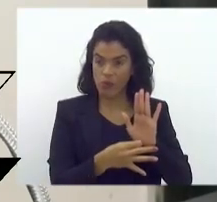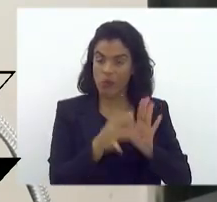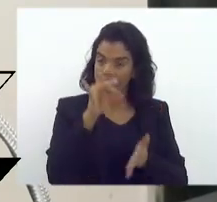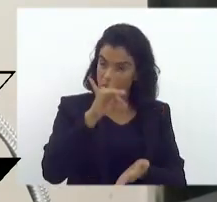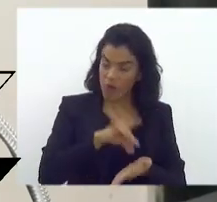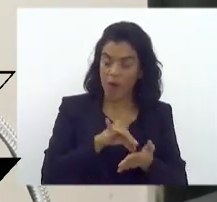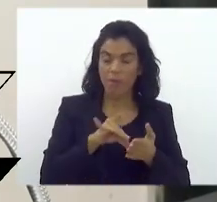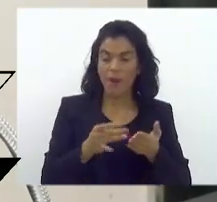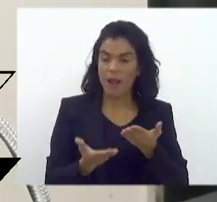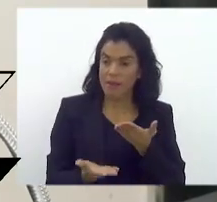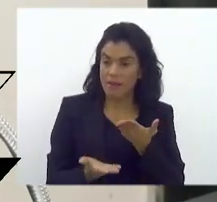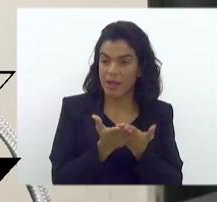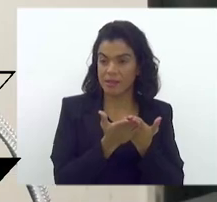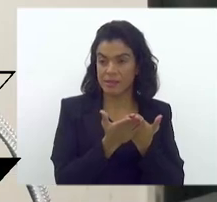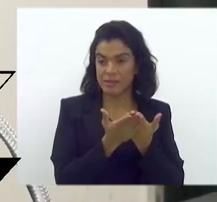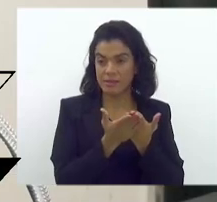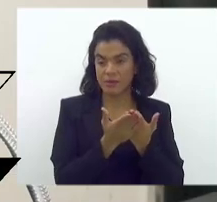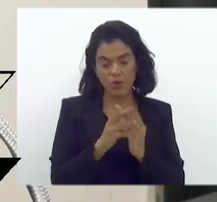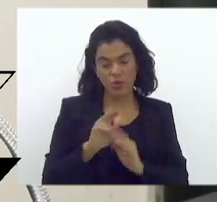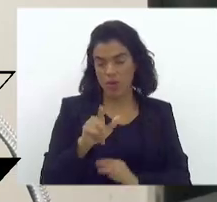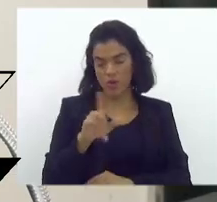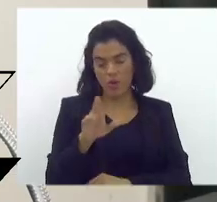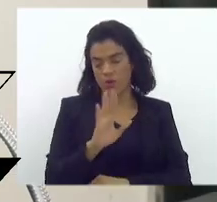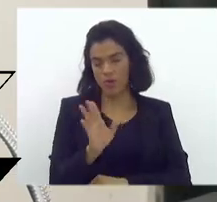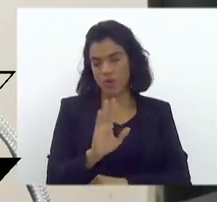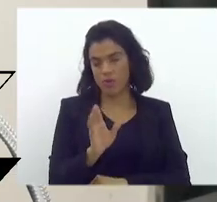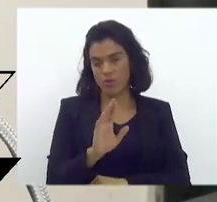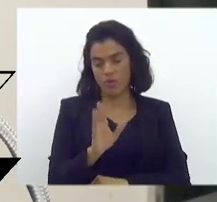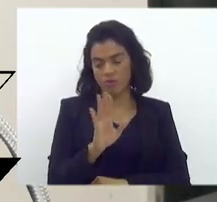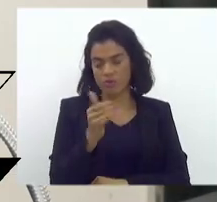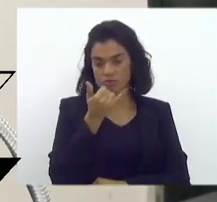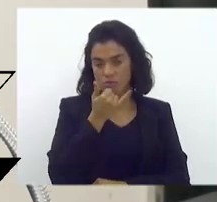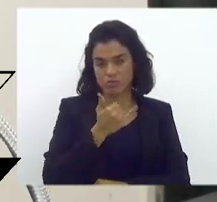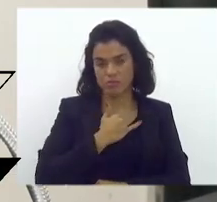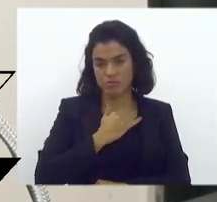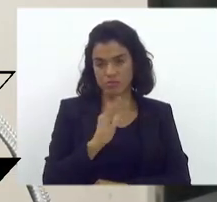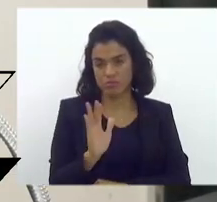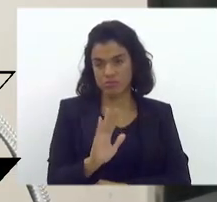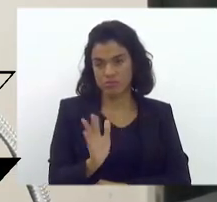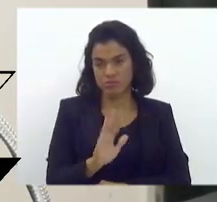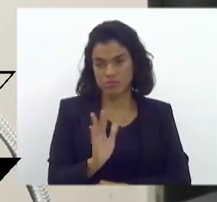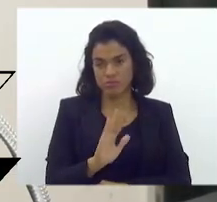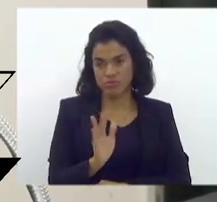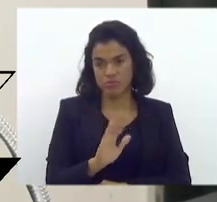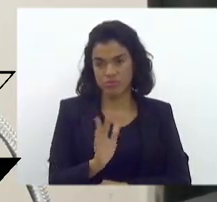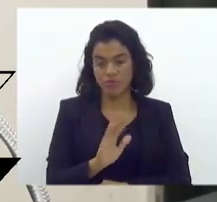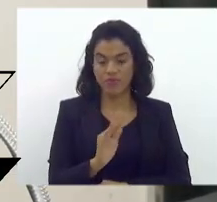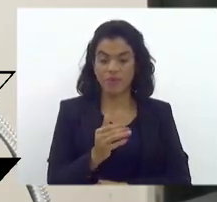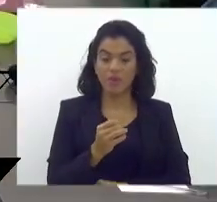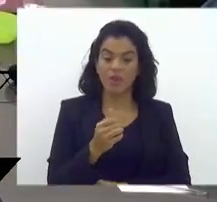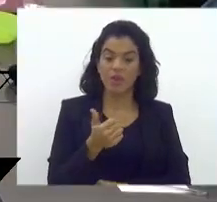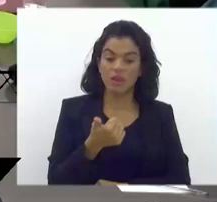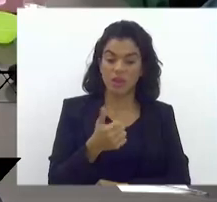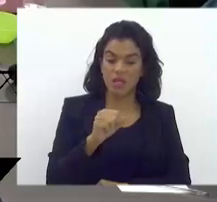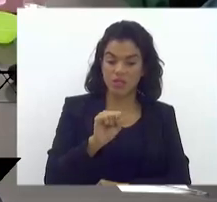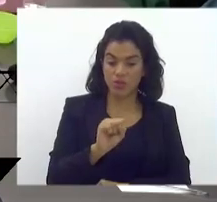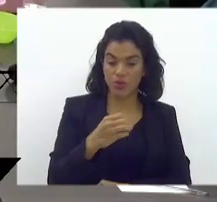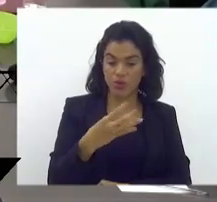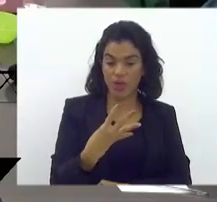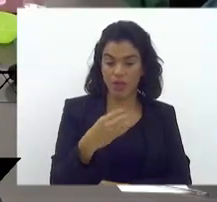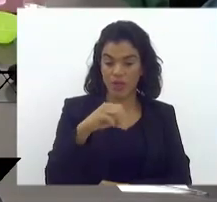pela anexação, não é a SPL, mas é o 1849 de 20. Mas eu